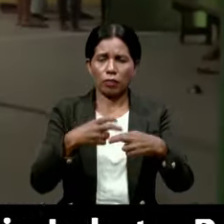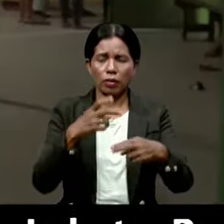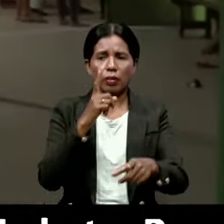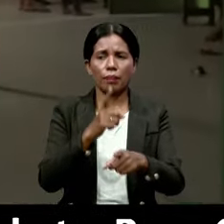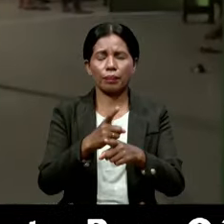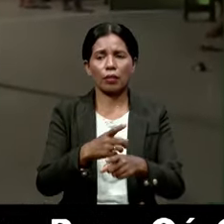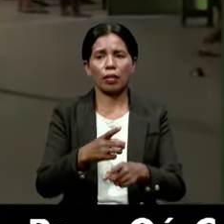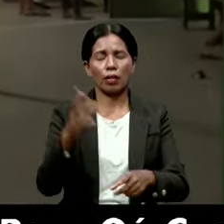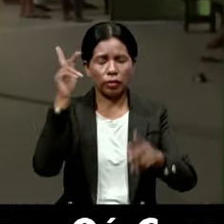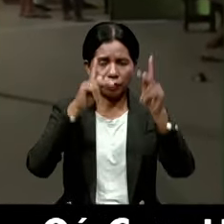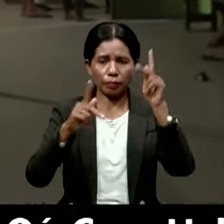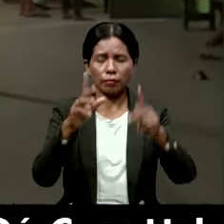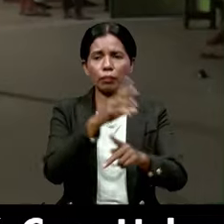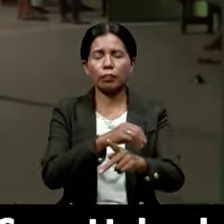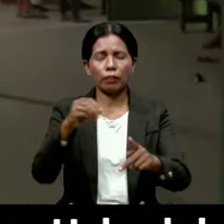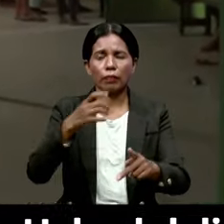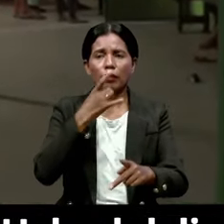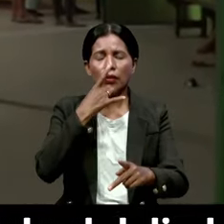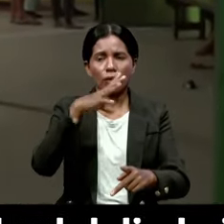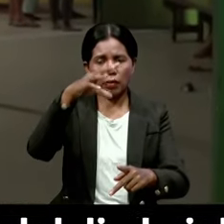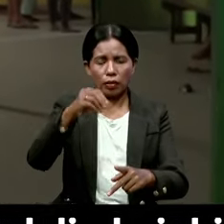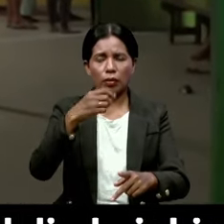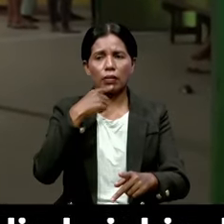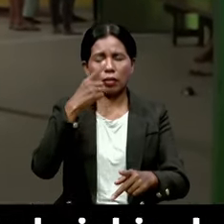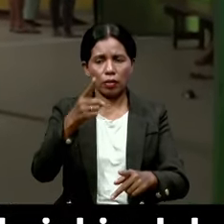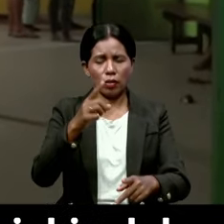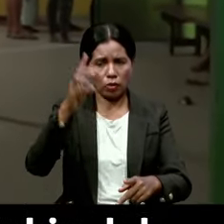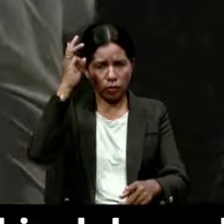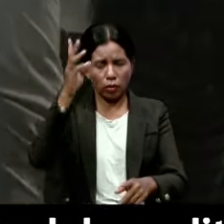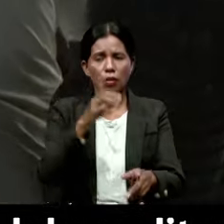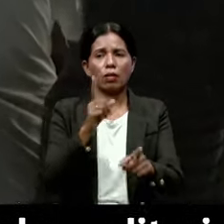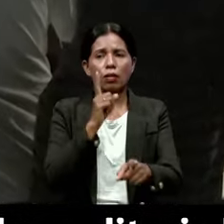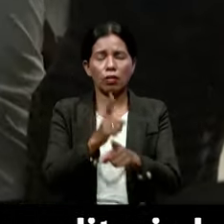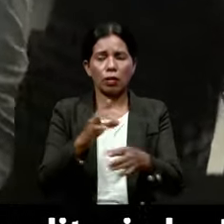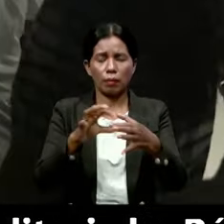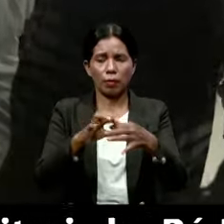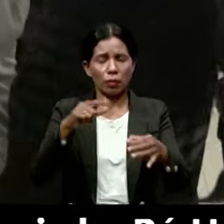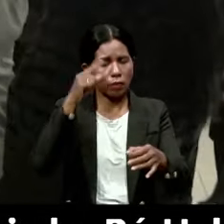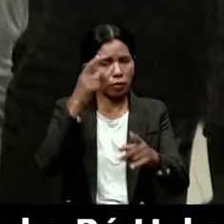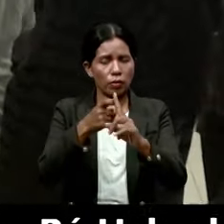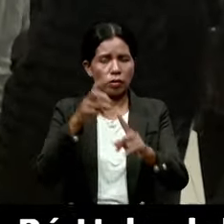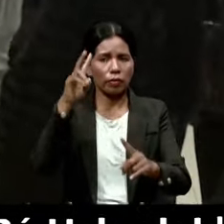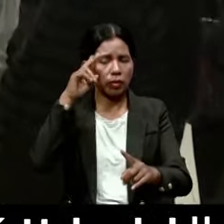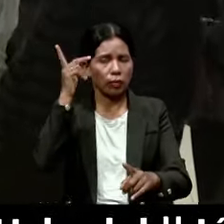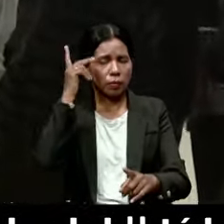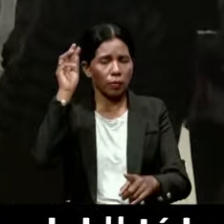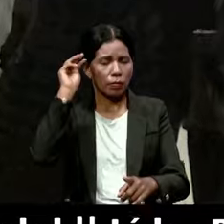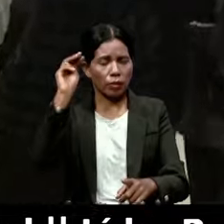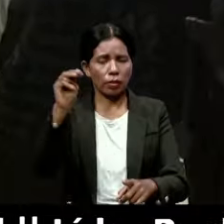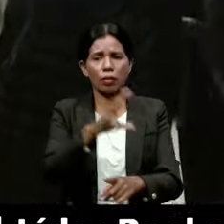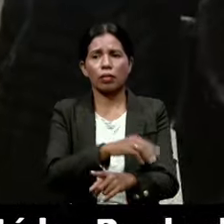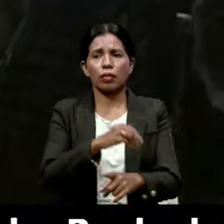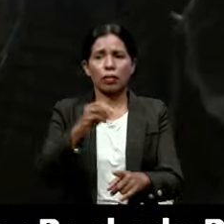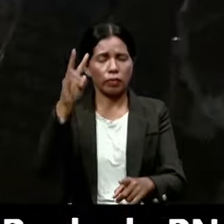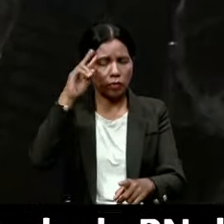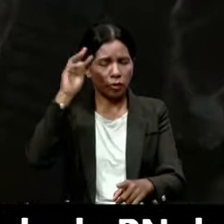ahi matelakan i Hospital Nacional considera grave, no preocupante tebes, nune membro governo hausi vice primeiro ministro Francisco Calboadilai, no